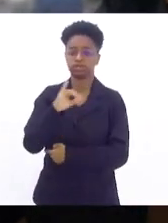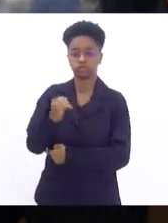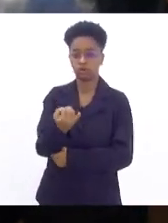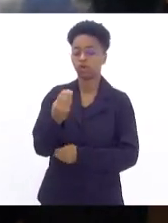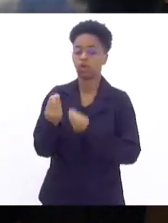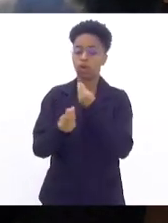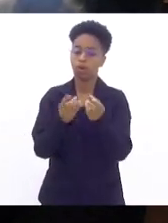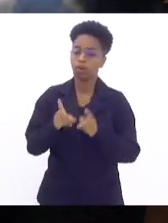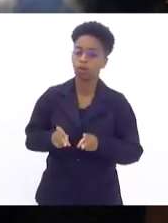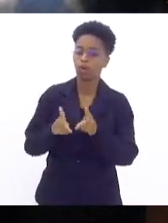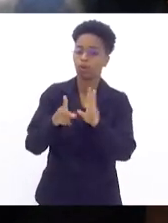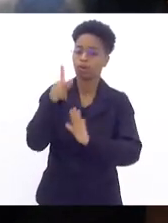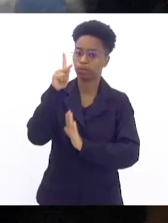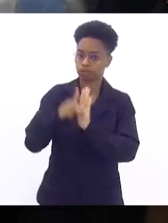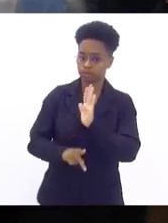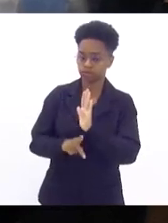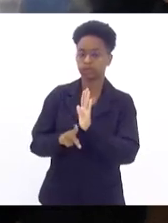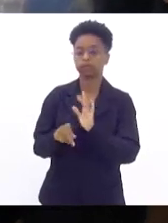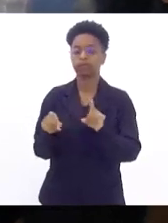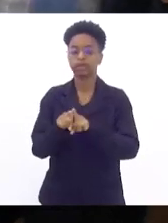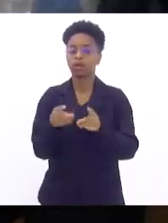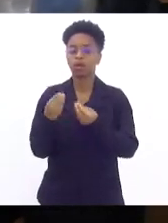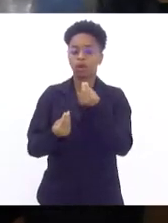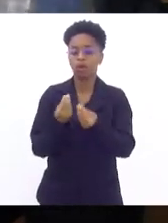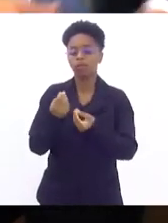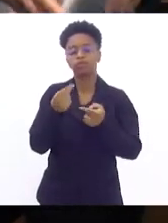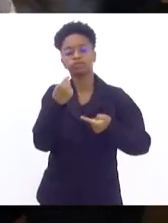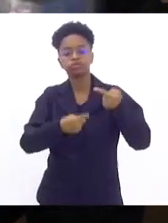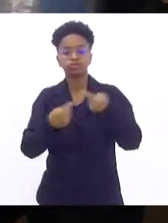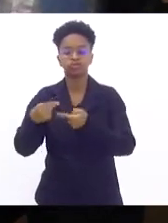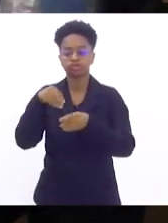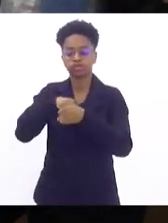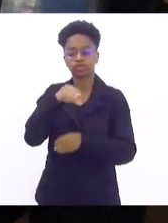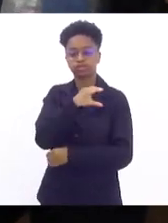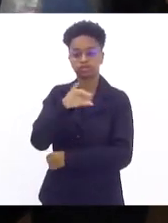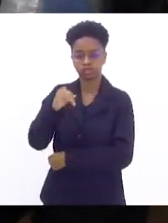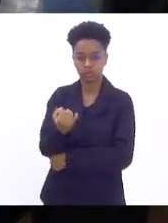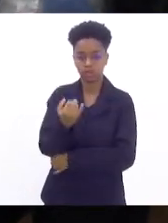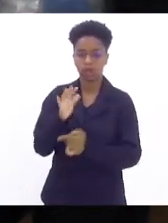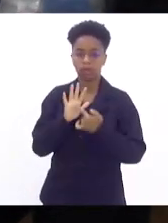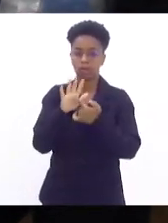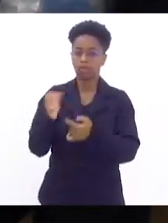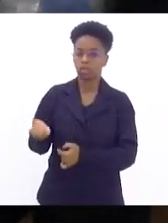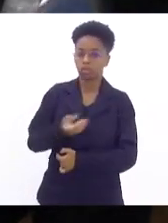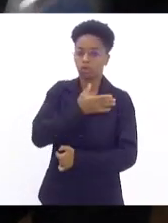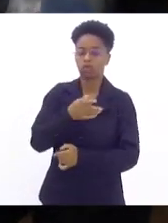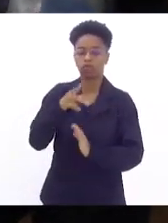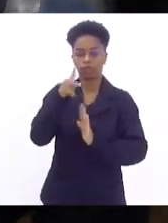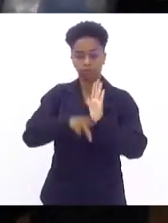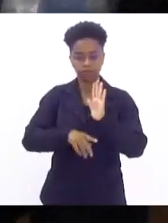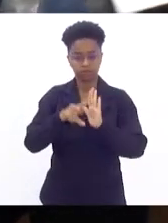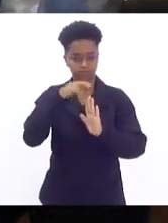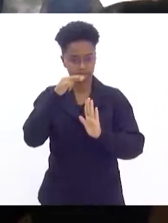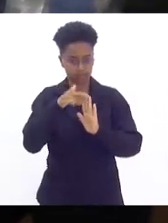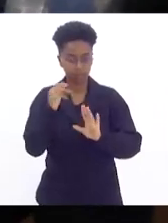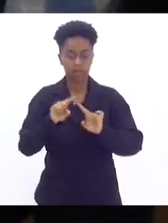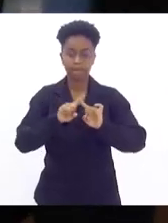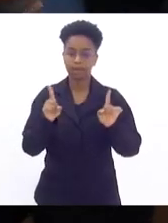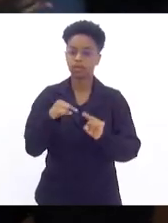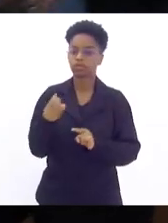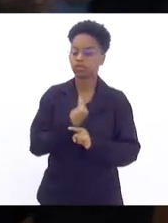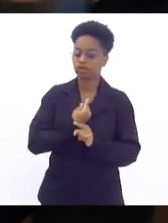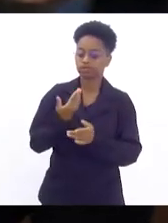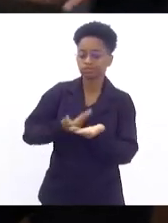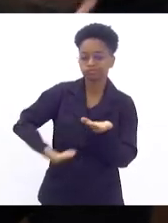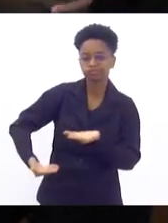a esse projeto Deputado Luiz Paulo o rediscutir no âmbito da ccj para apresentar um novo projeto de resolução mas a gente vai tratar e